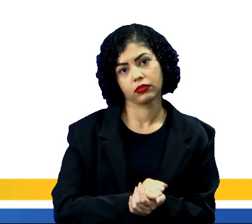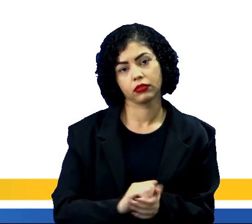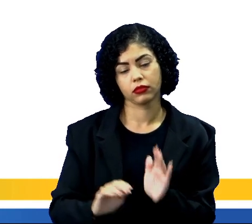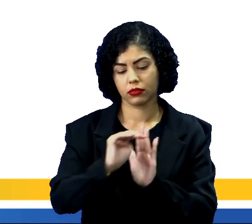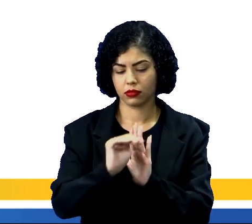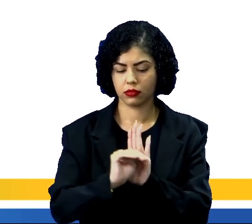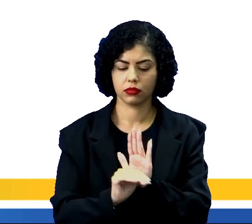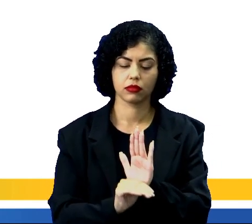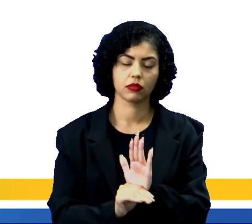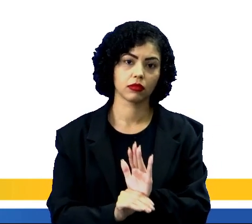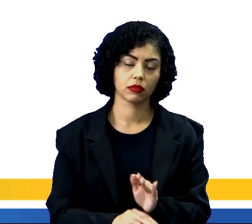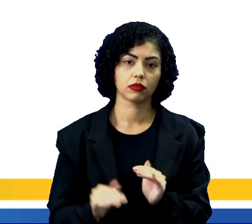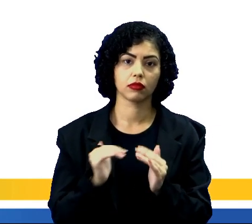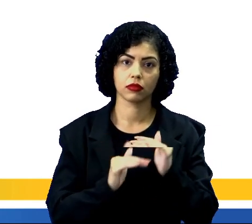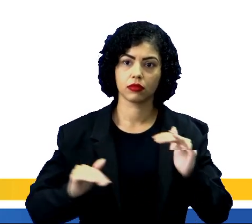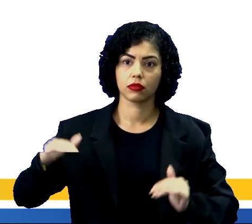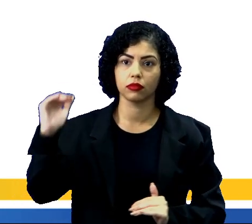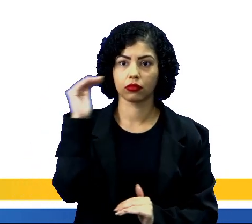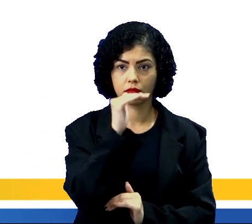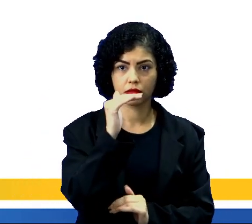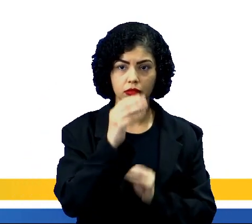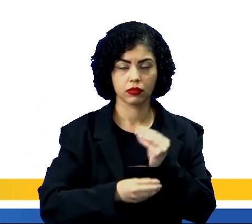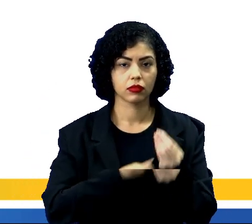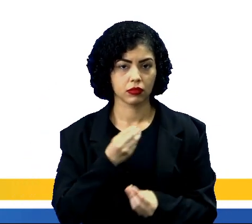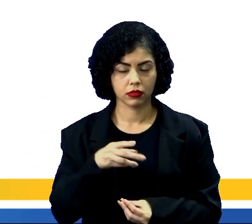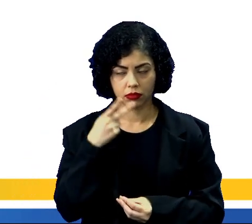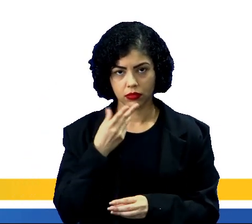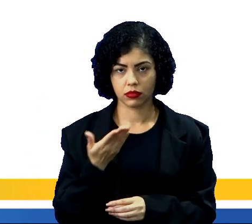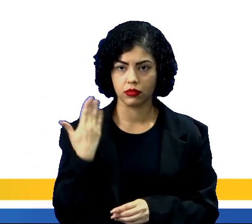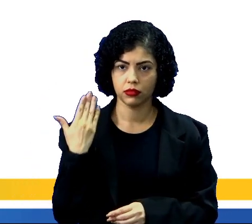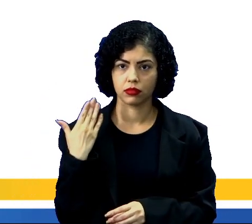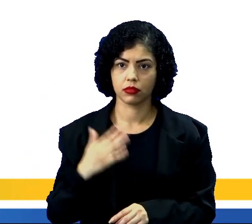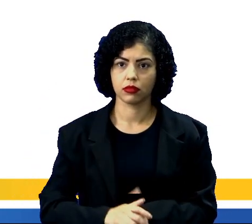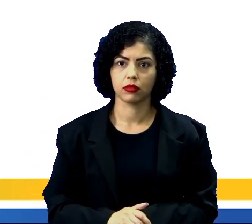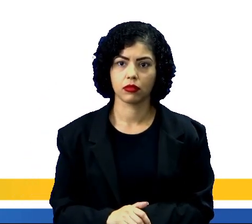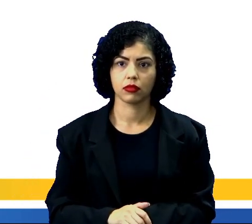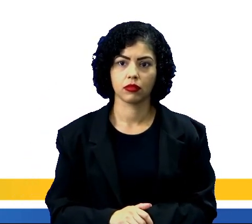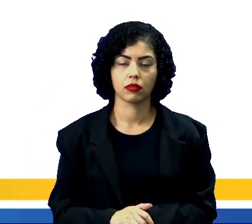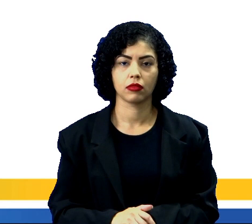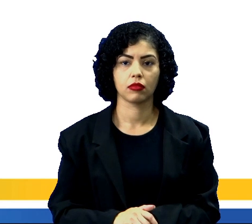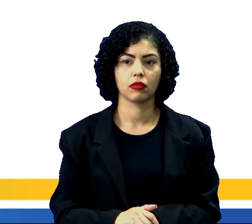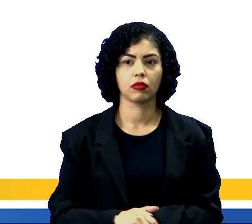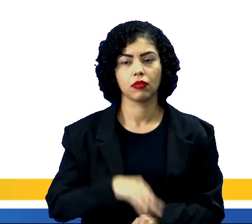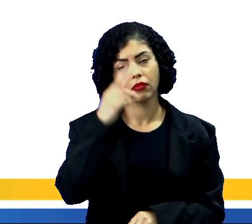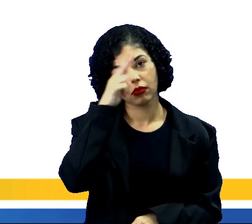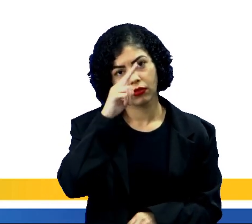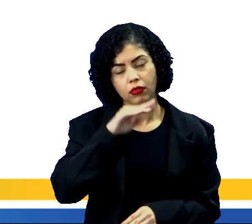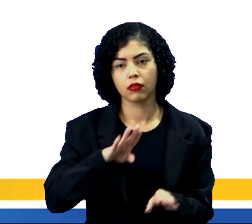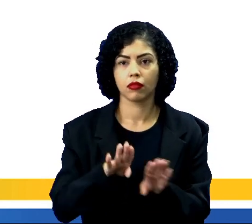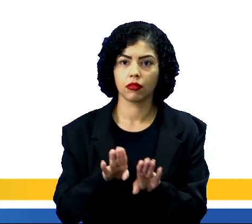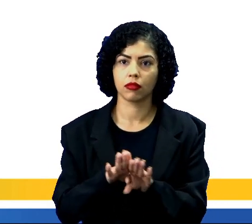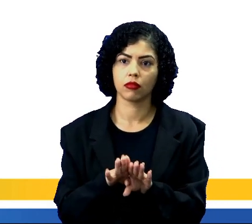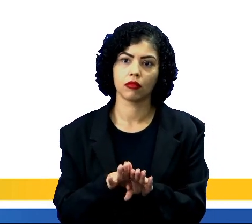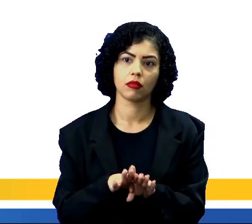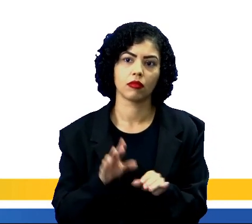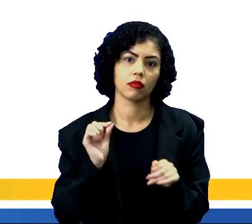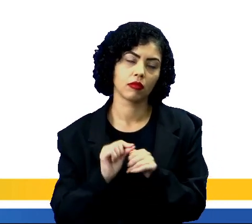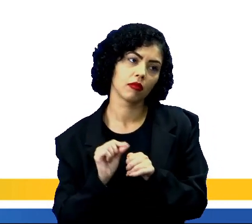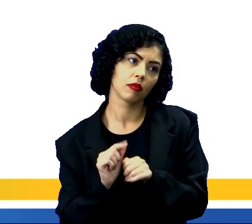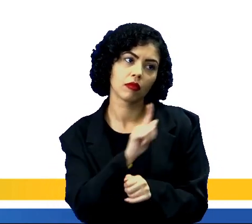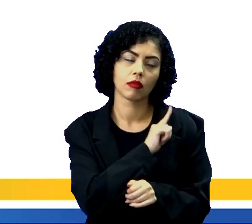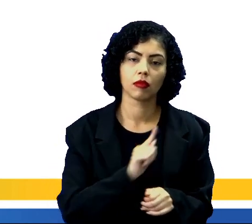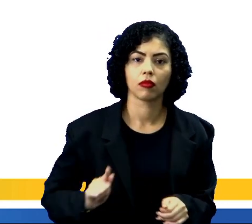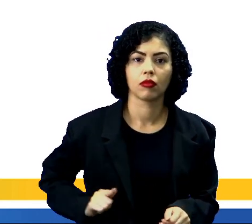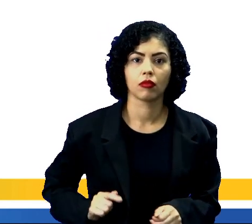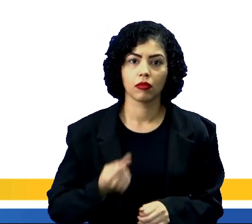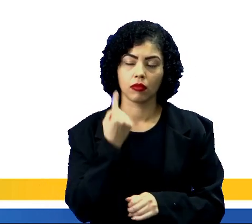que estava no topo da pirâmide social, como nós falamos anteriormente. Lembre também que uma monarquia é uma forma de